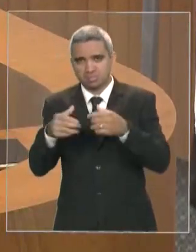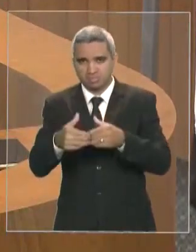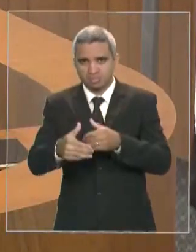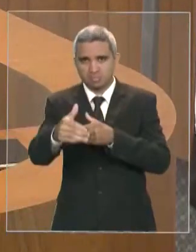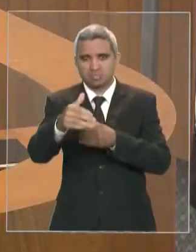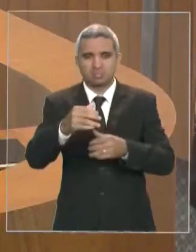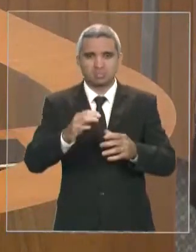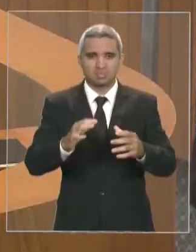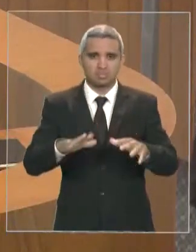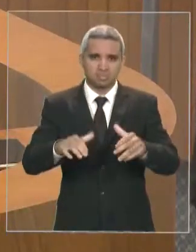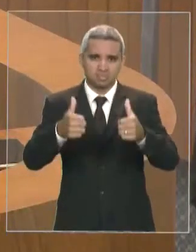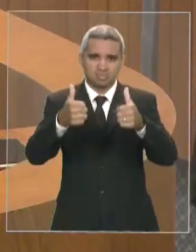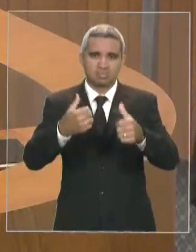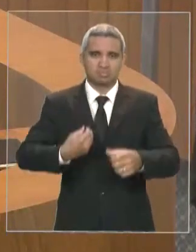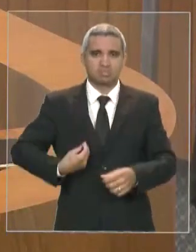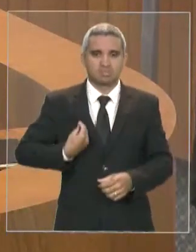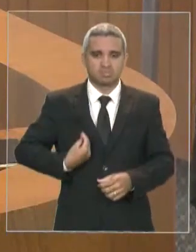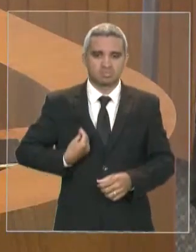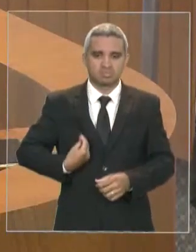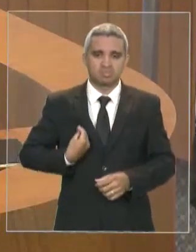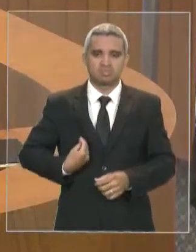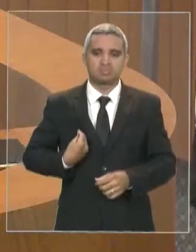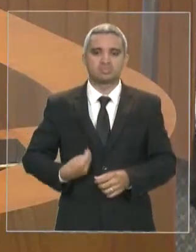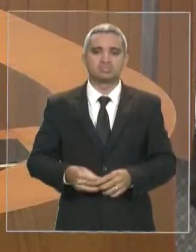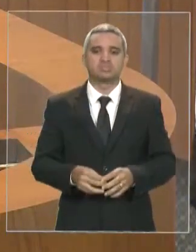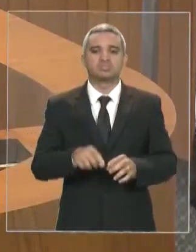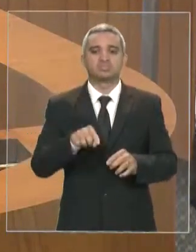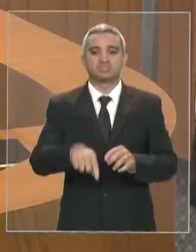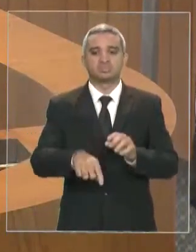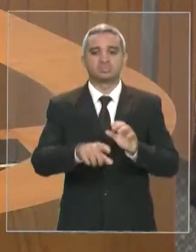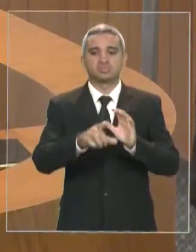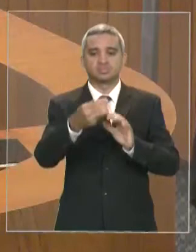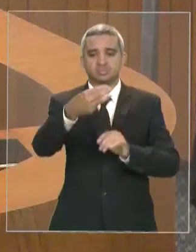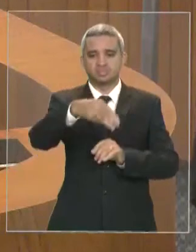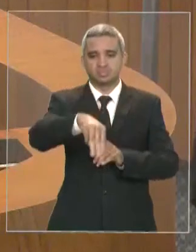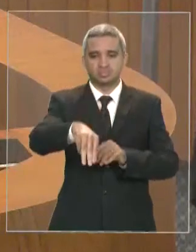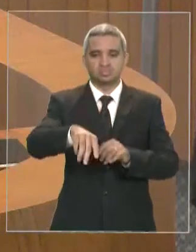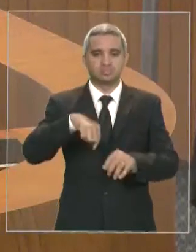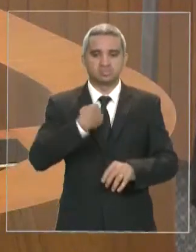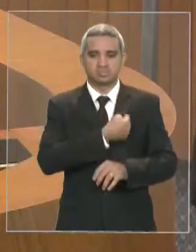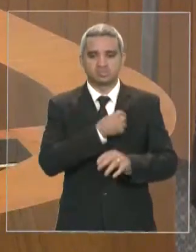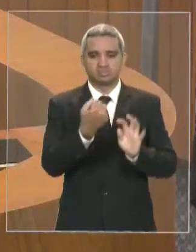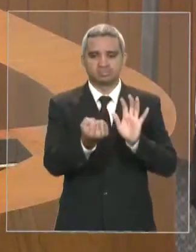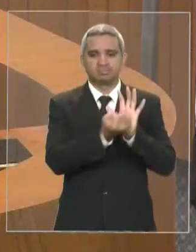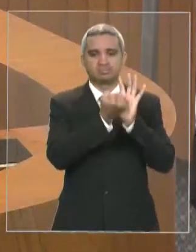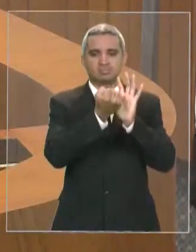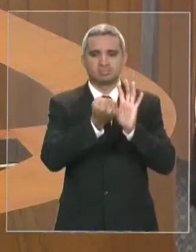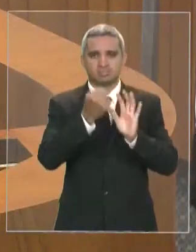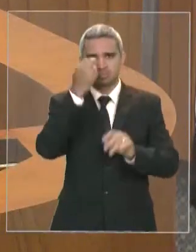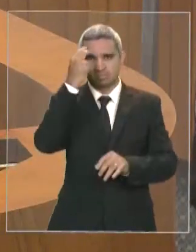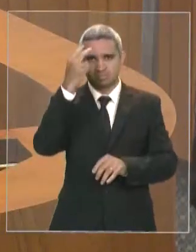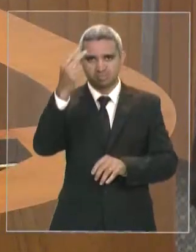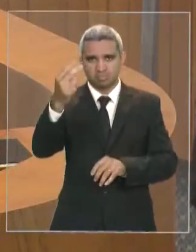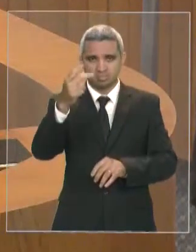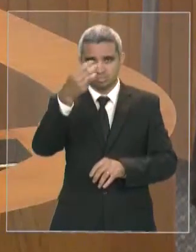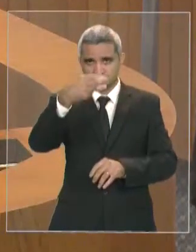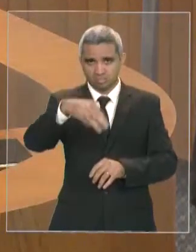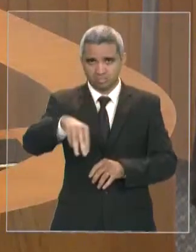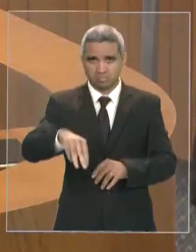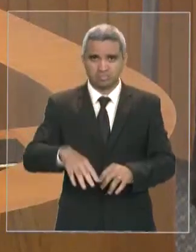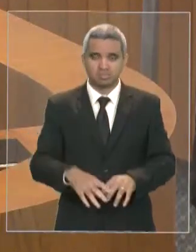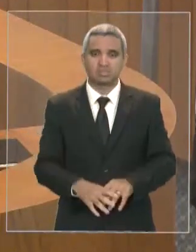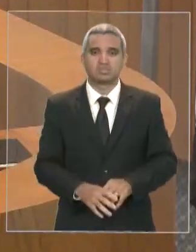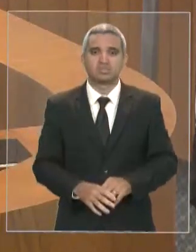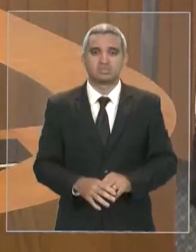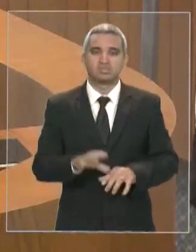é um marco histórico para o Maranhão, porque começamos a legislar sobre um tema que é marcante. E muitas vezes as pessoas